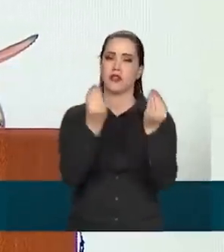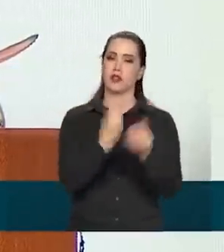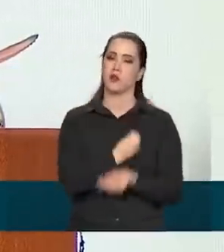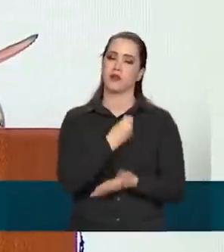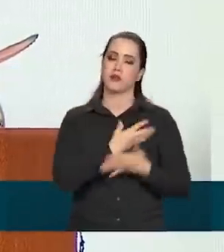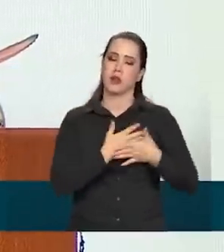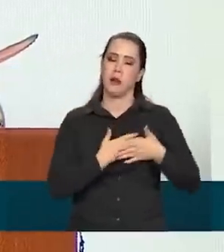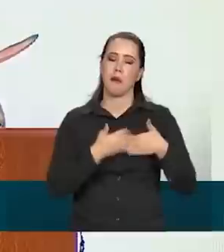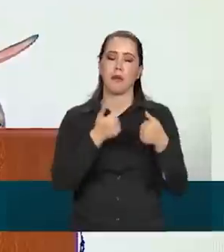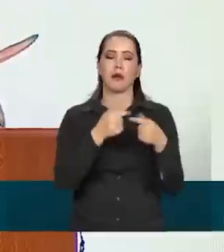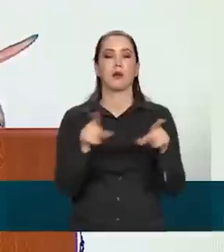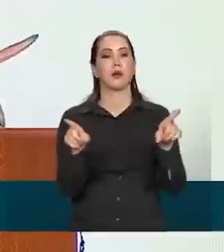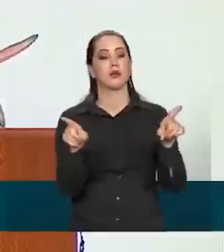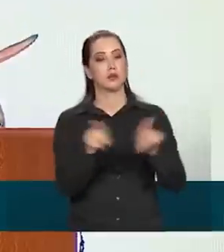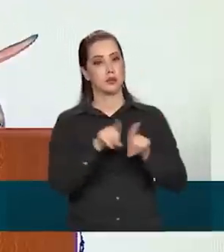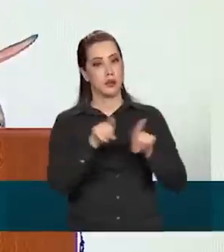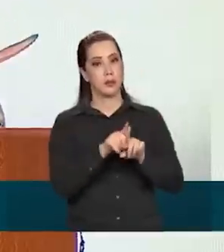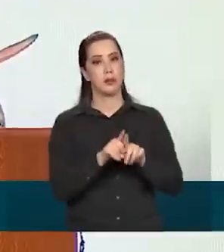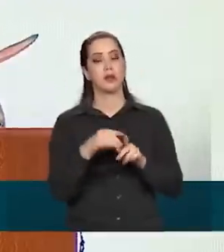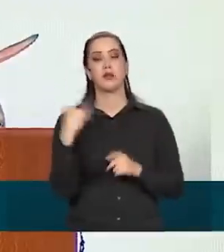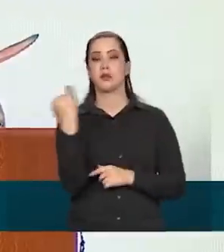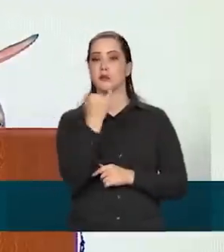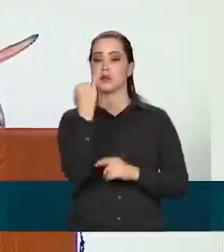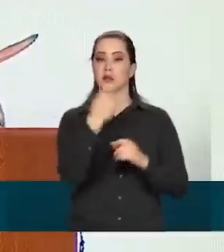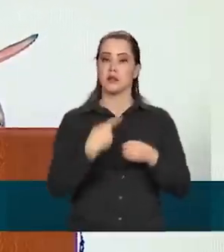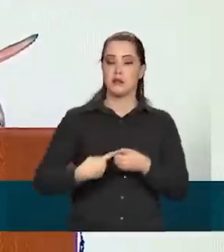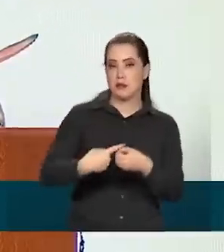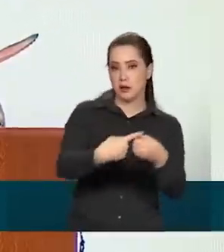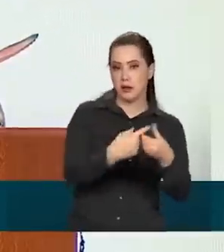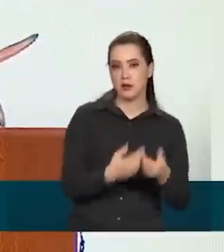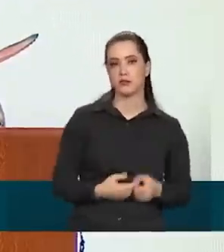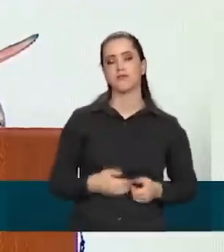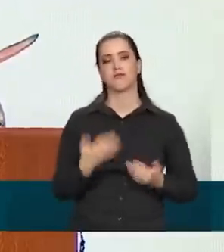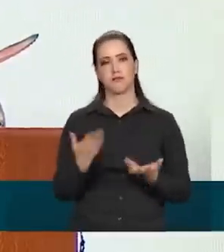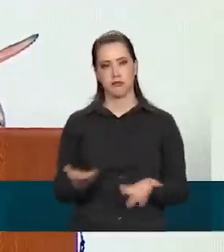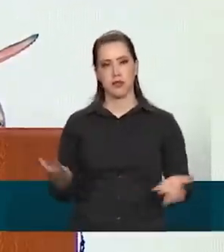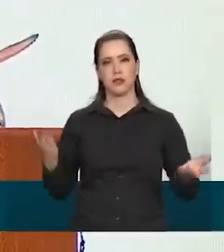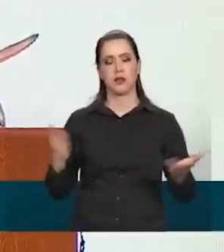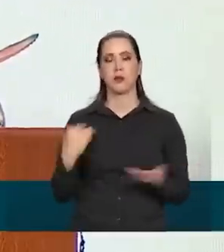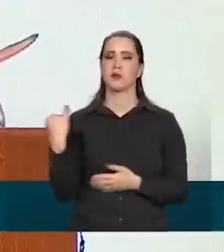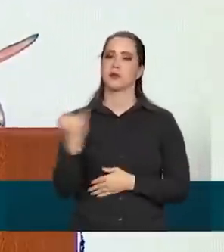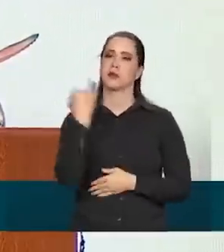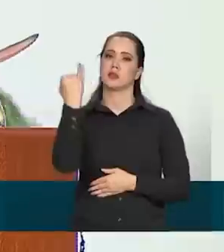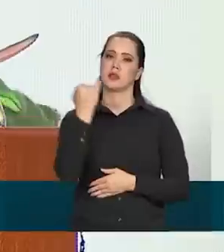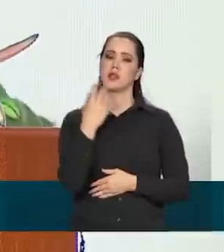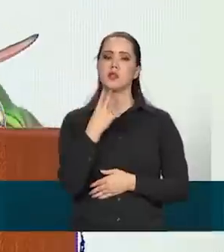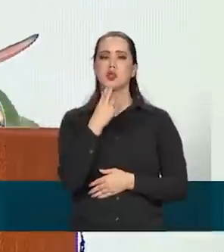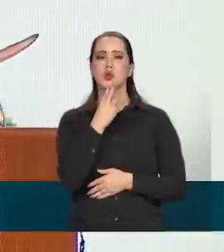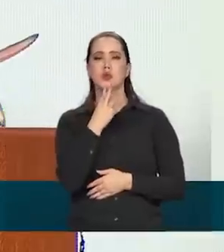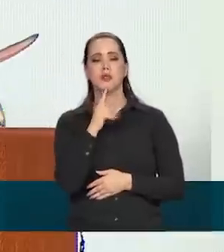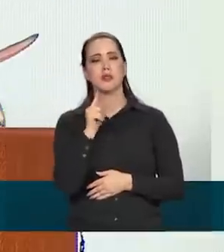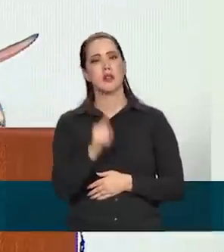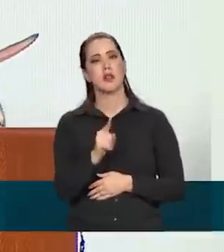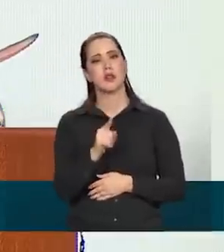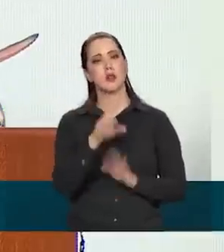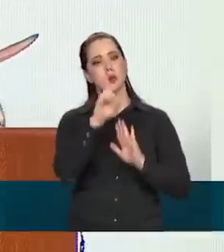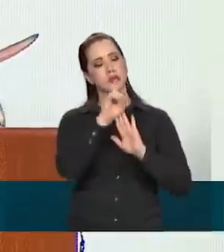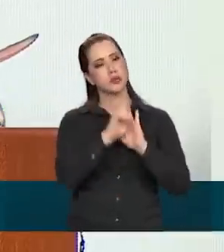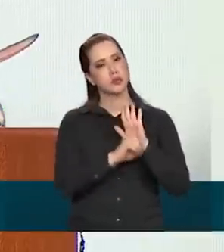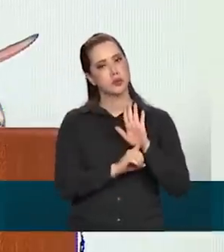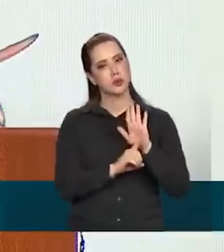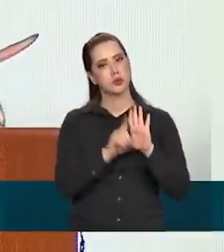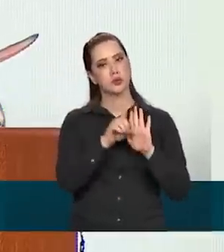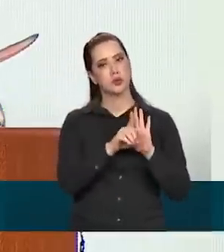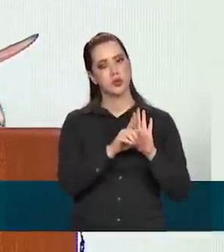vida, inclusive nas grandes cidades. Daí a importância de reconhecer os